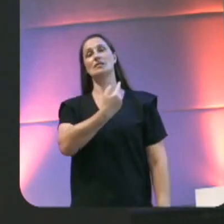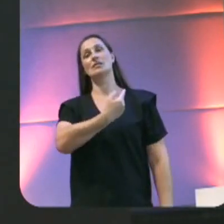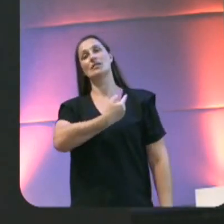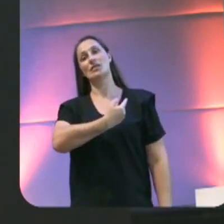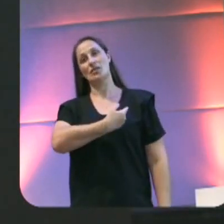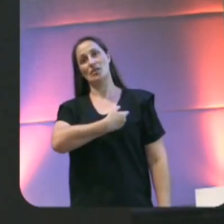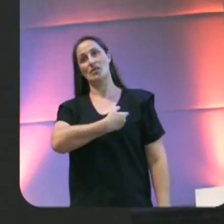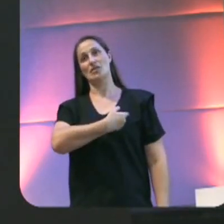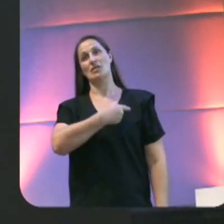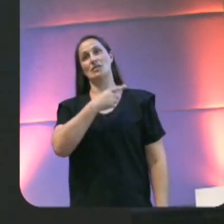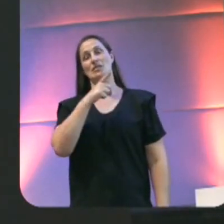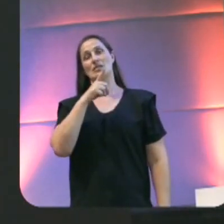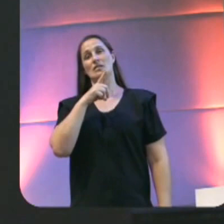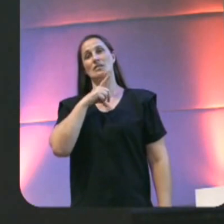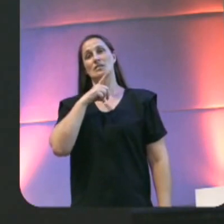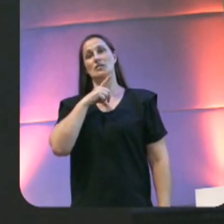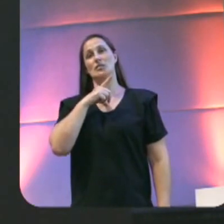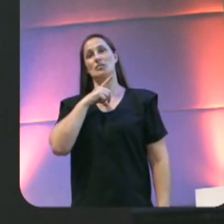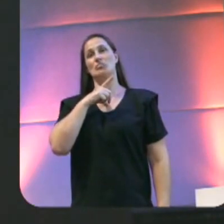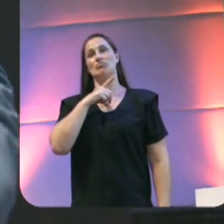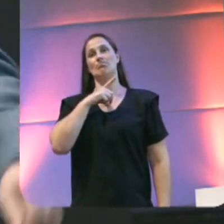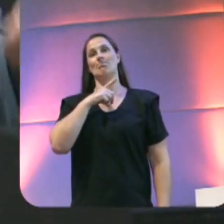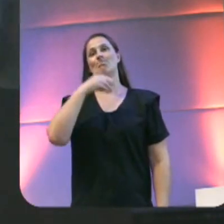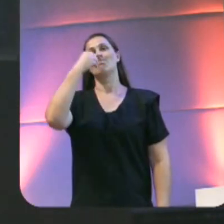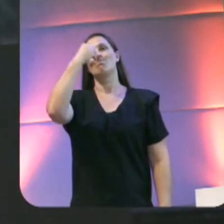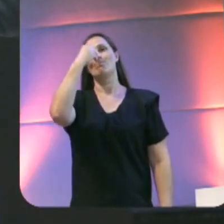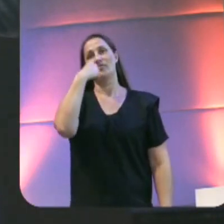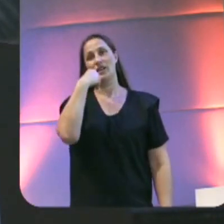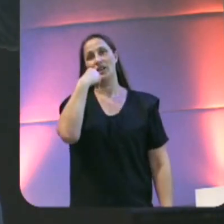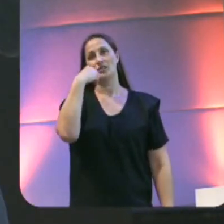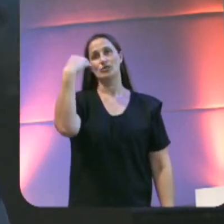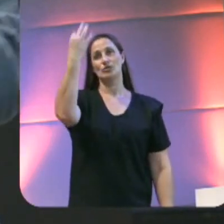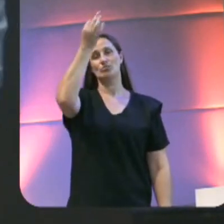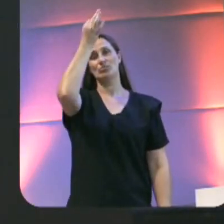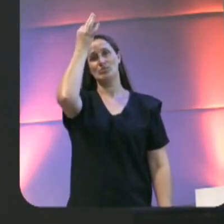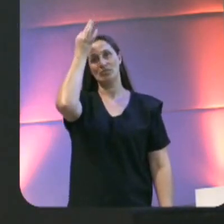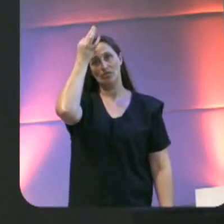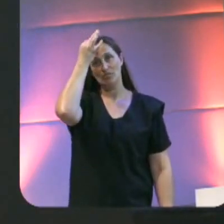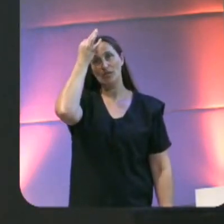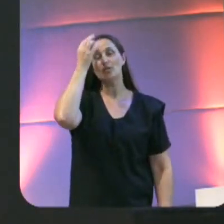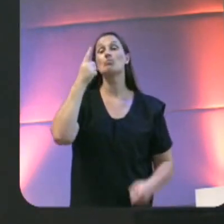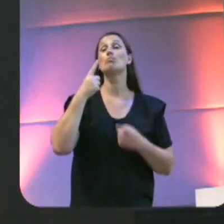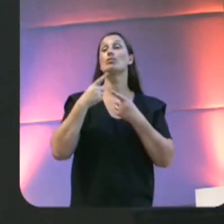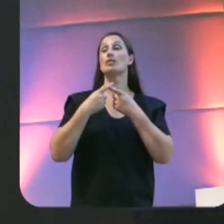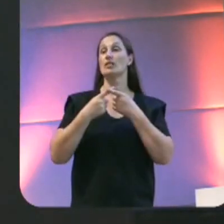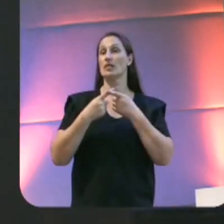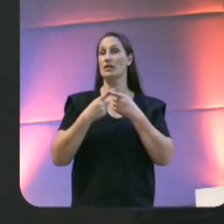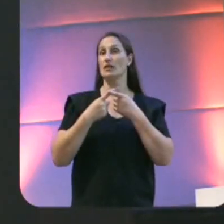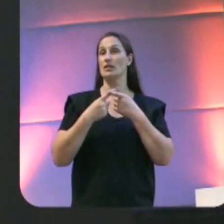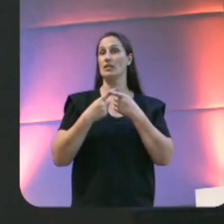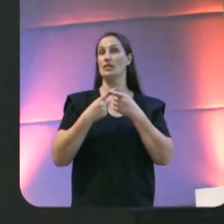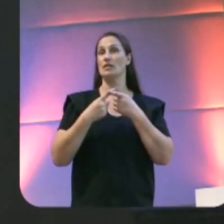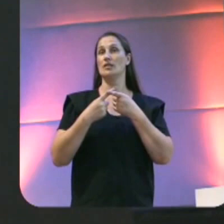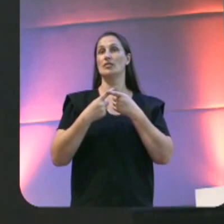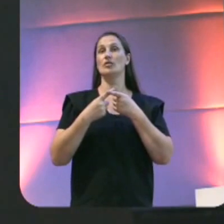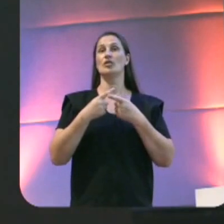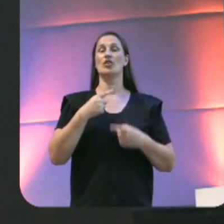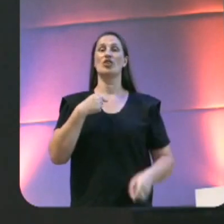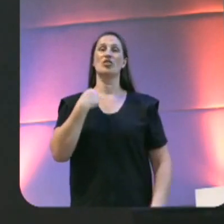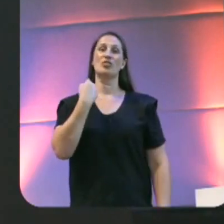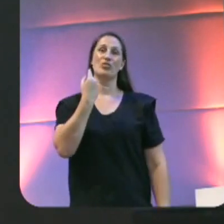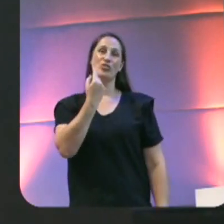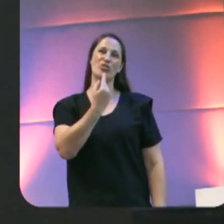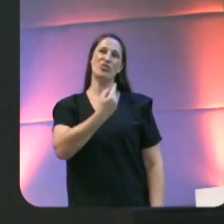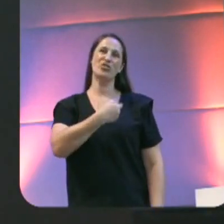Espírito na nossa vida, e a nossa chama espiritual está apagando, é porque nós nos